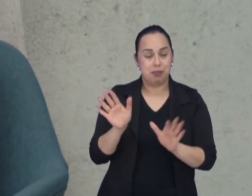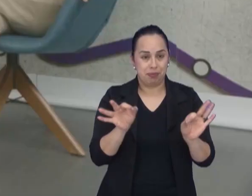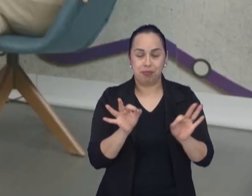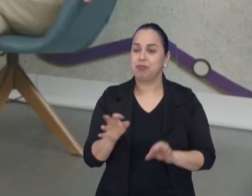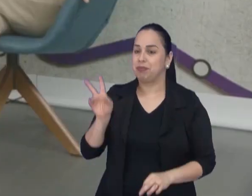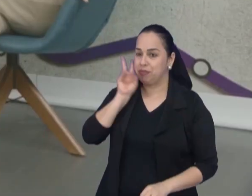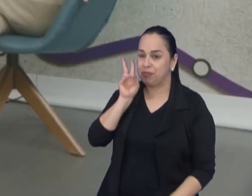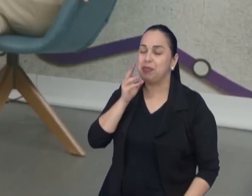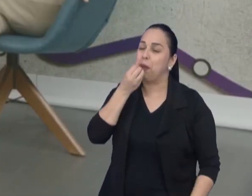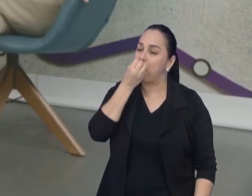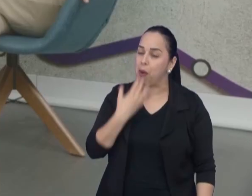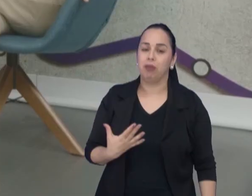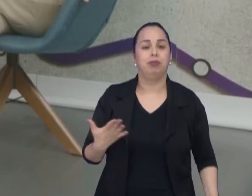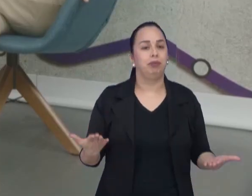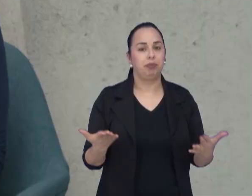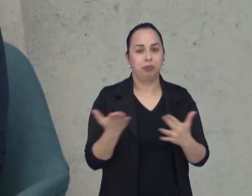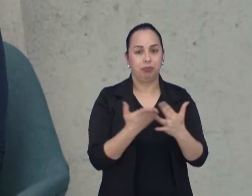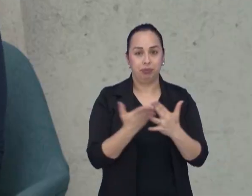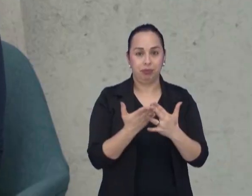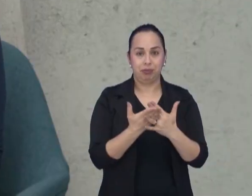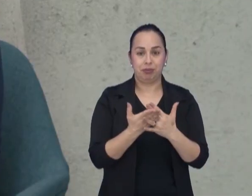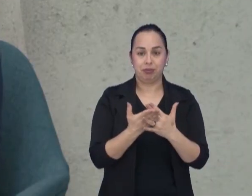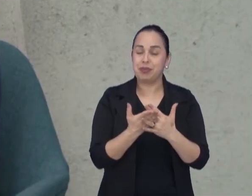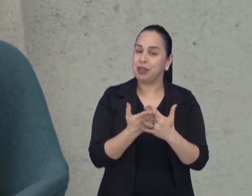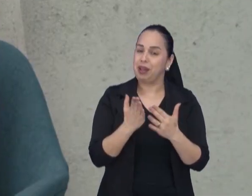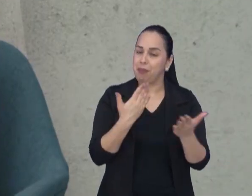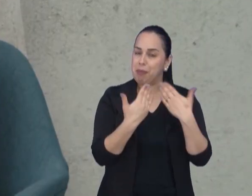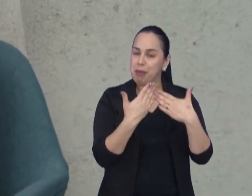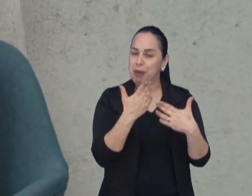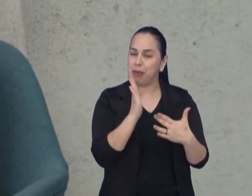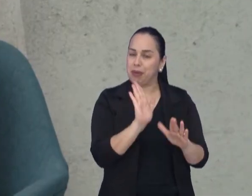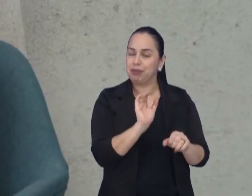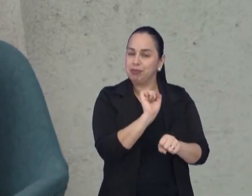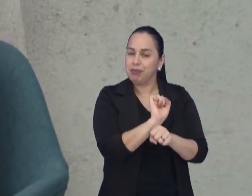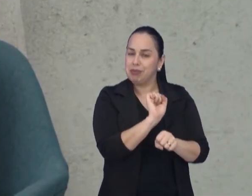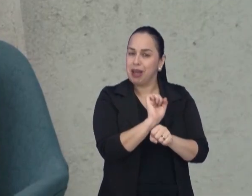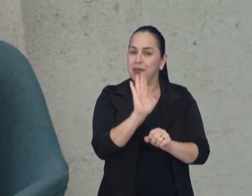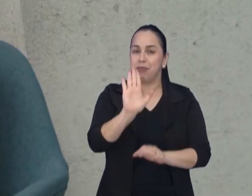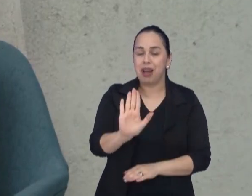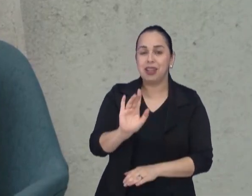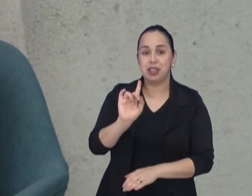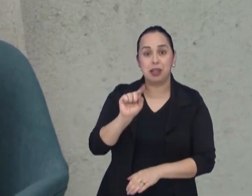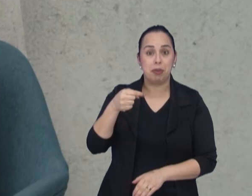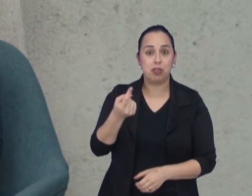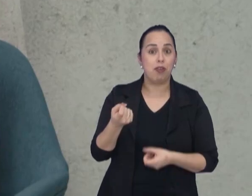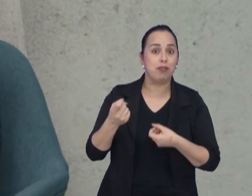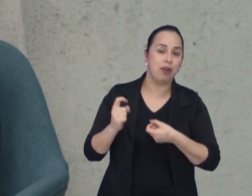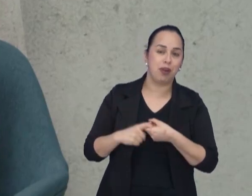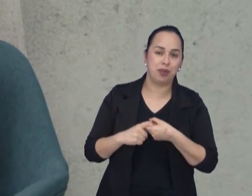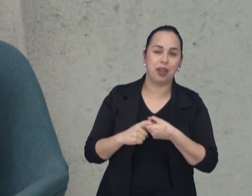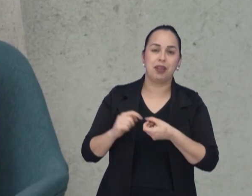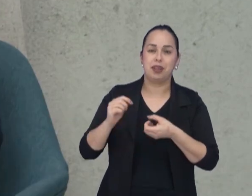bem lembrado. Melo, a gente vai dar uma pausa aqui no nosso papo, tá bom? Aqui, por enquanto, mas a gente volta já com